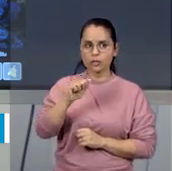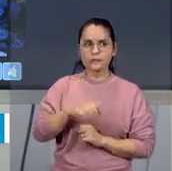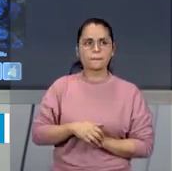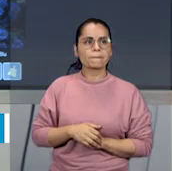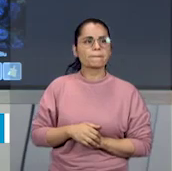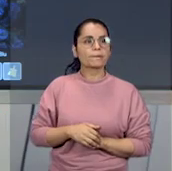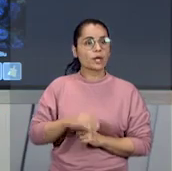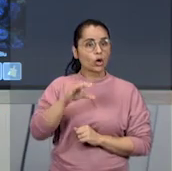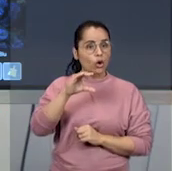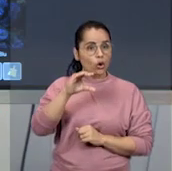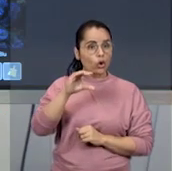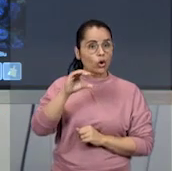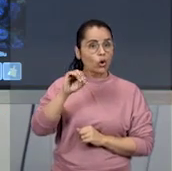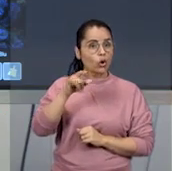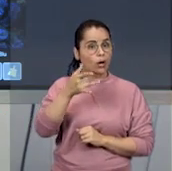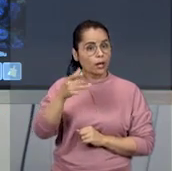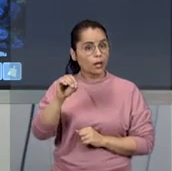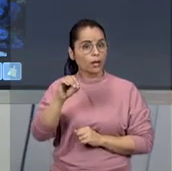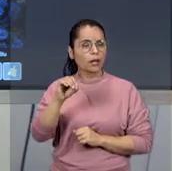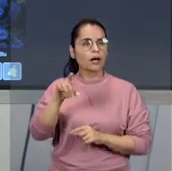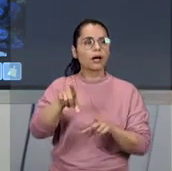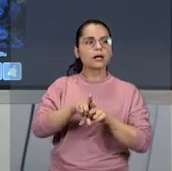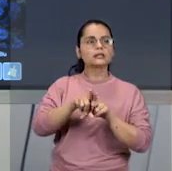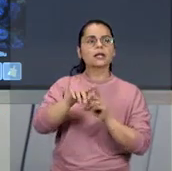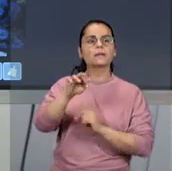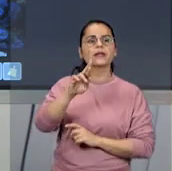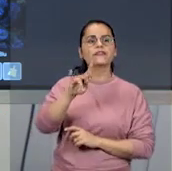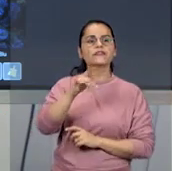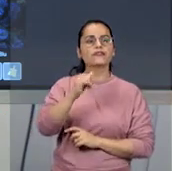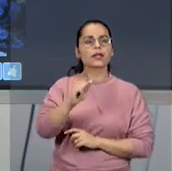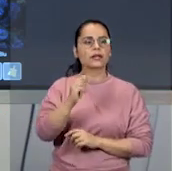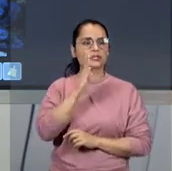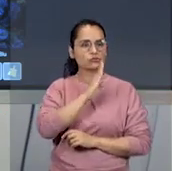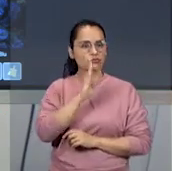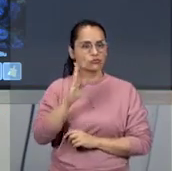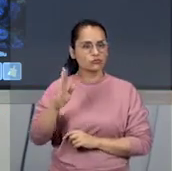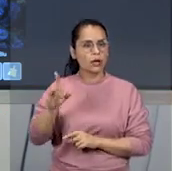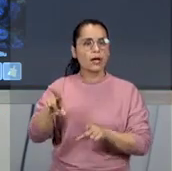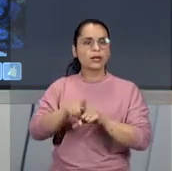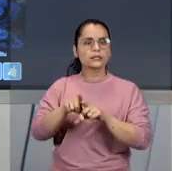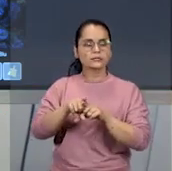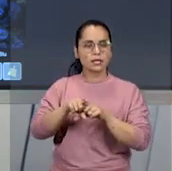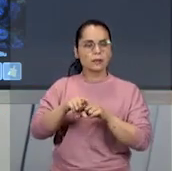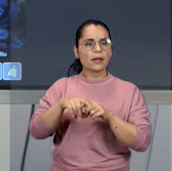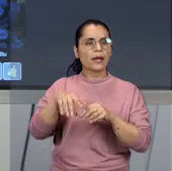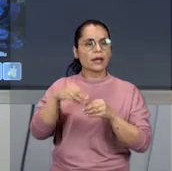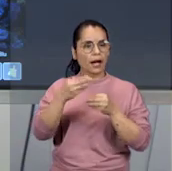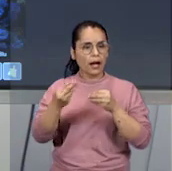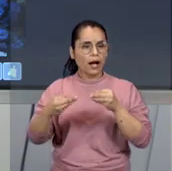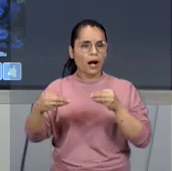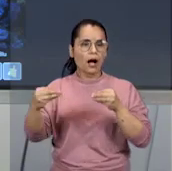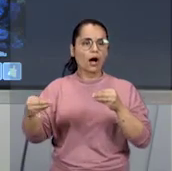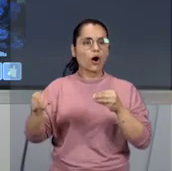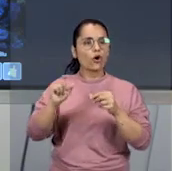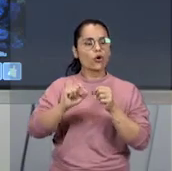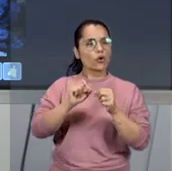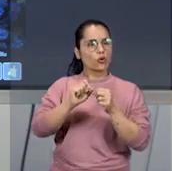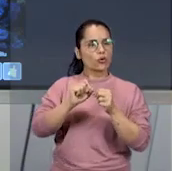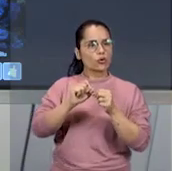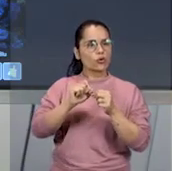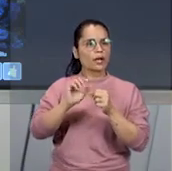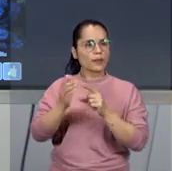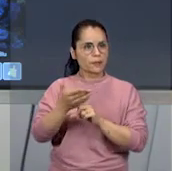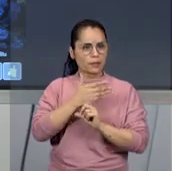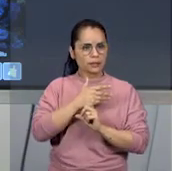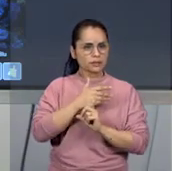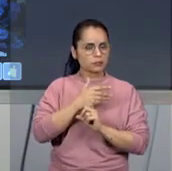nervoso dorsal oco, fendas faringianas e cauda muscular pós-anal, é característica bem preservada